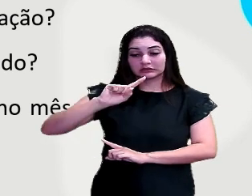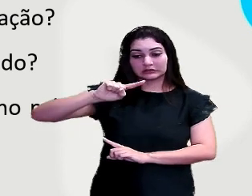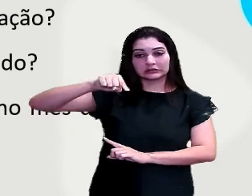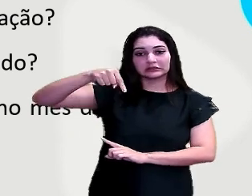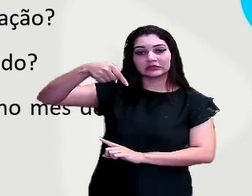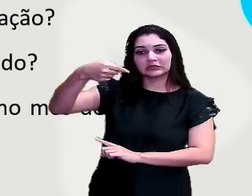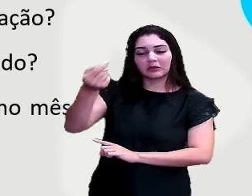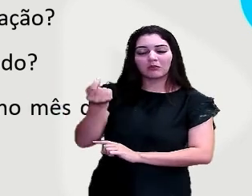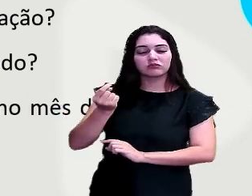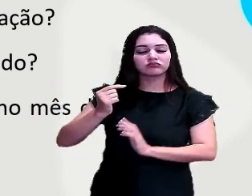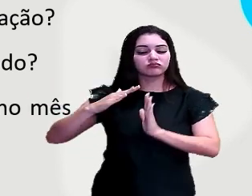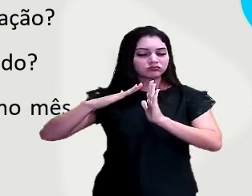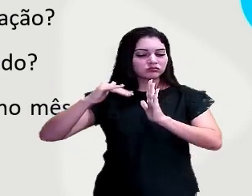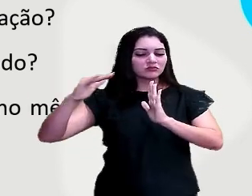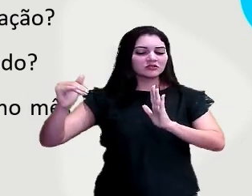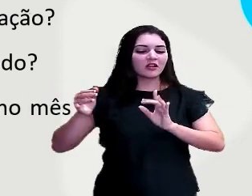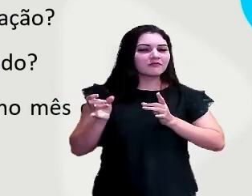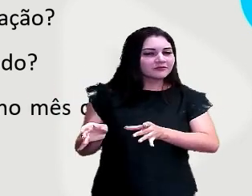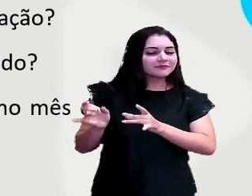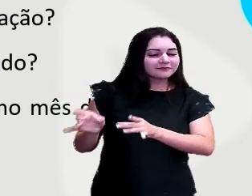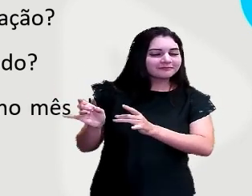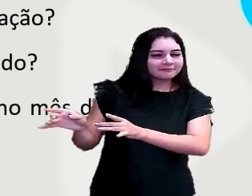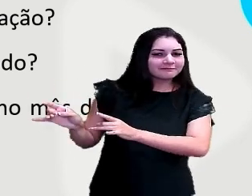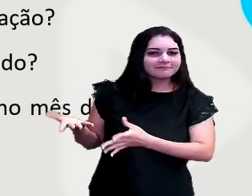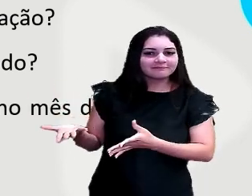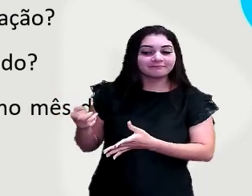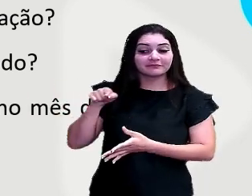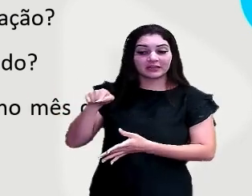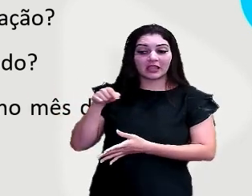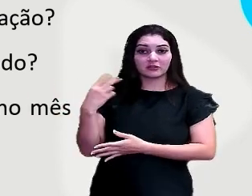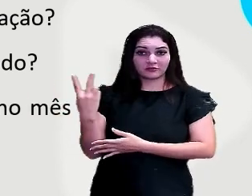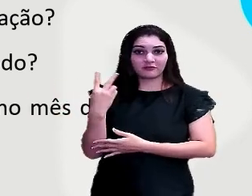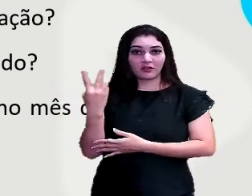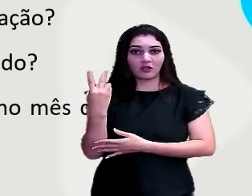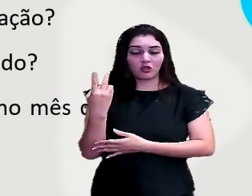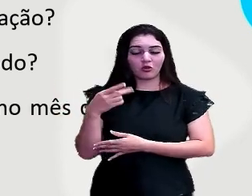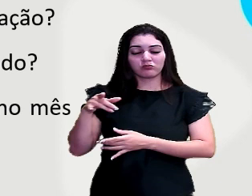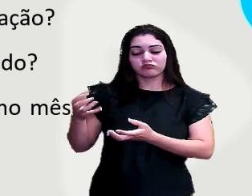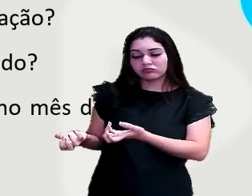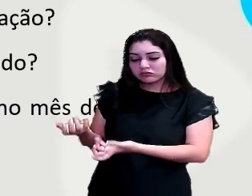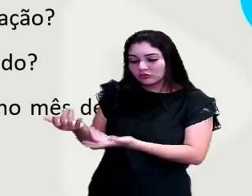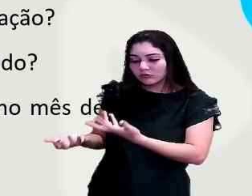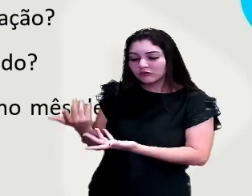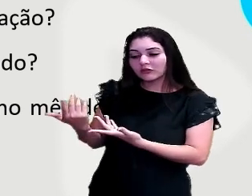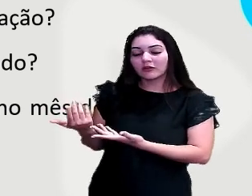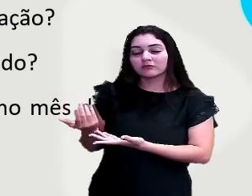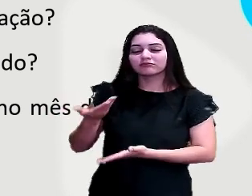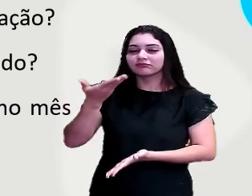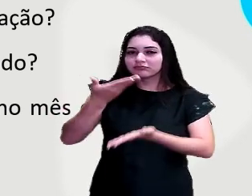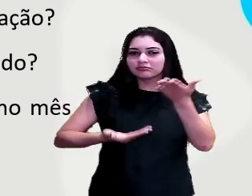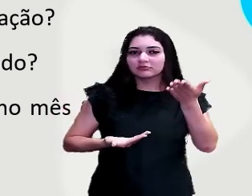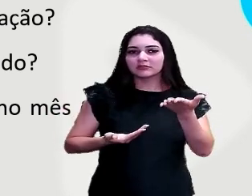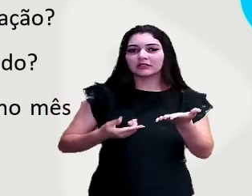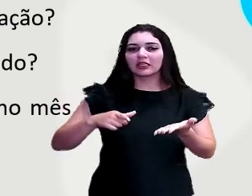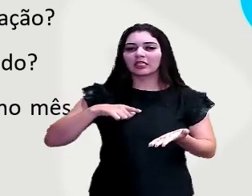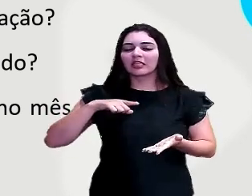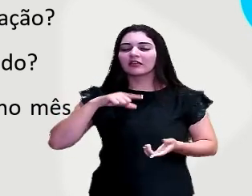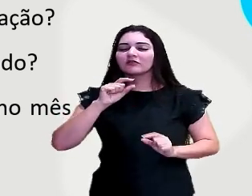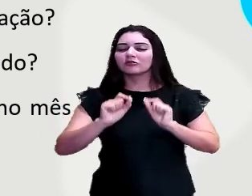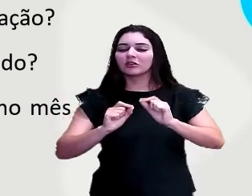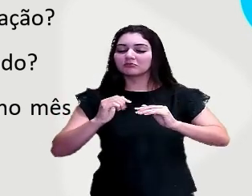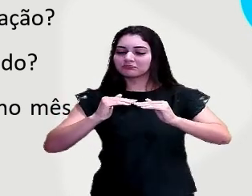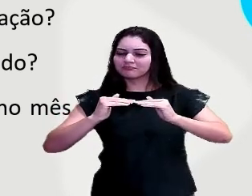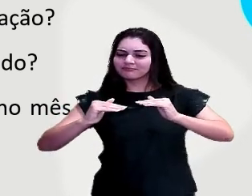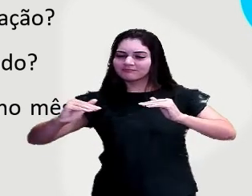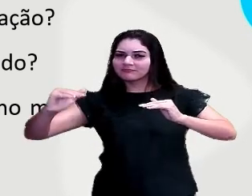um sucesso de vendas, esse valor do fogão na liquidação sofreu um